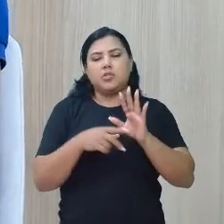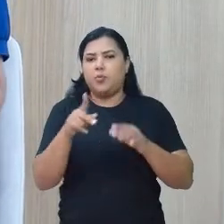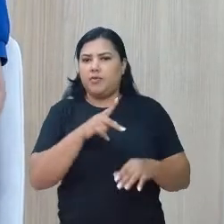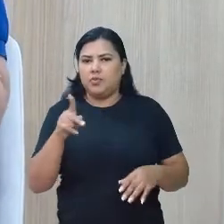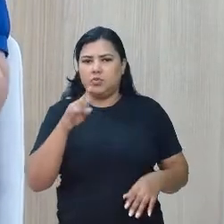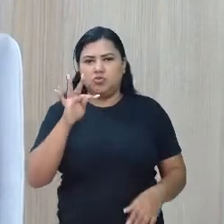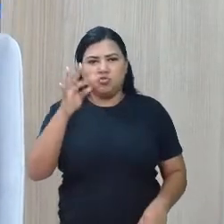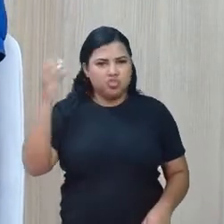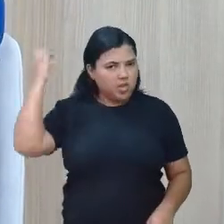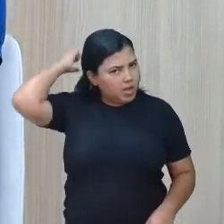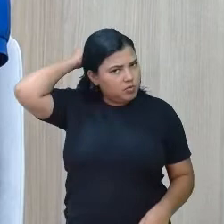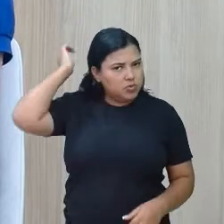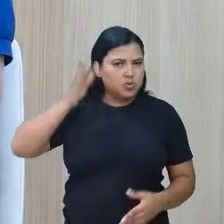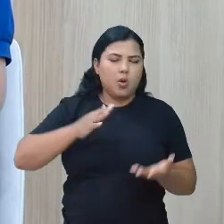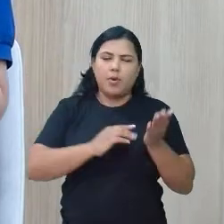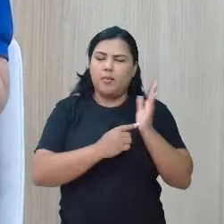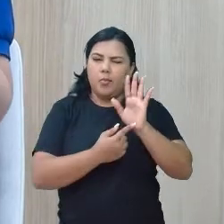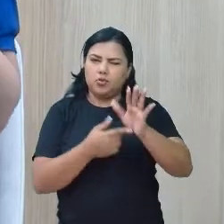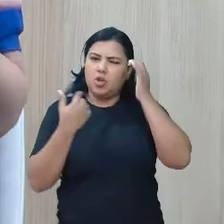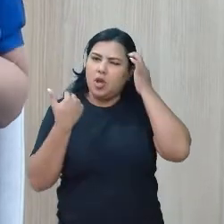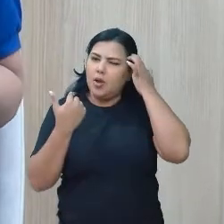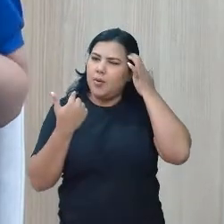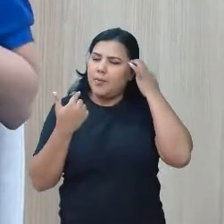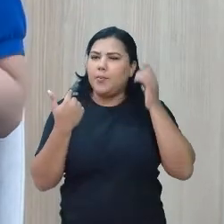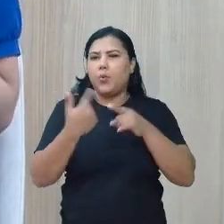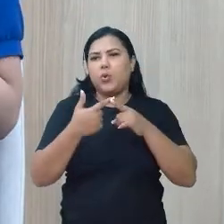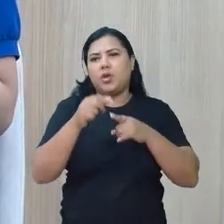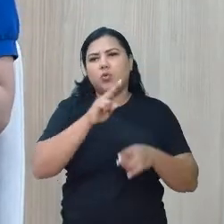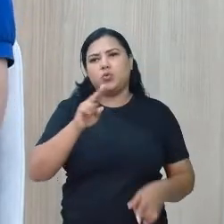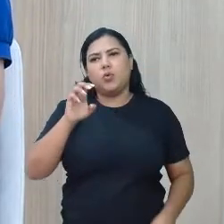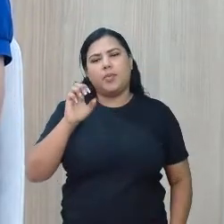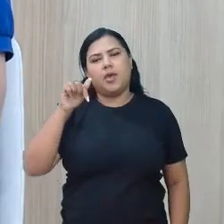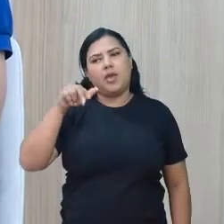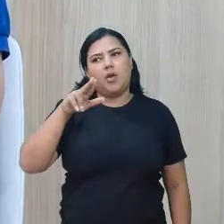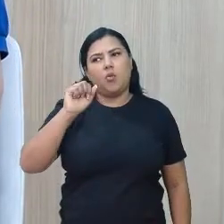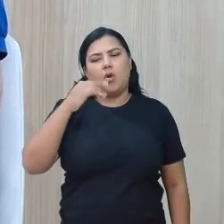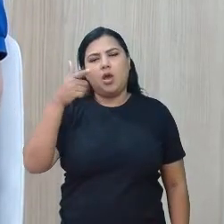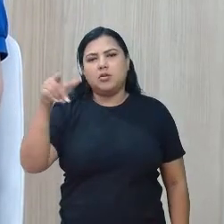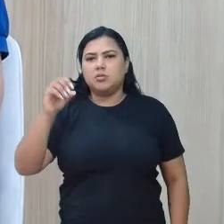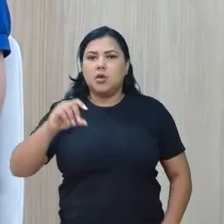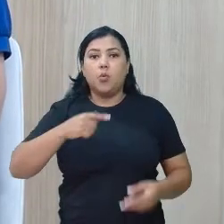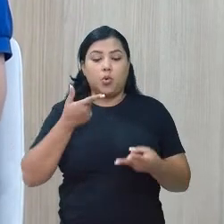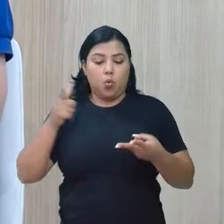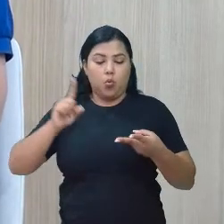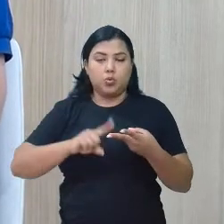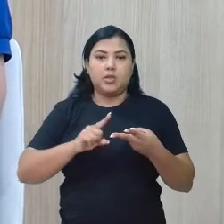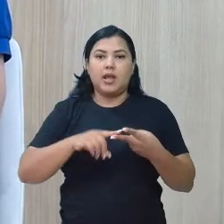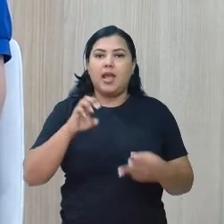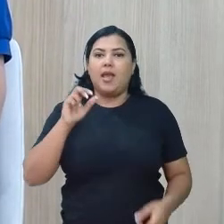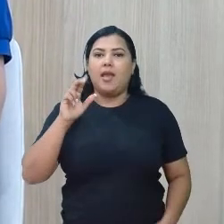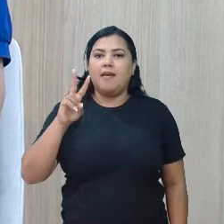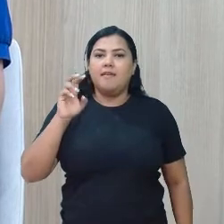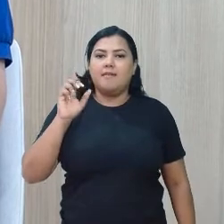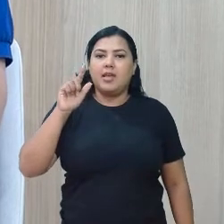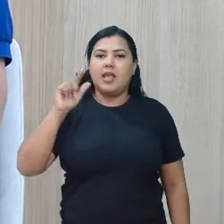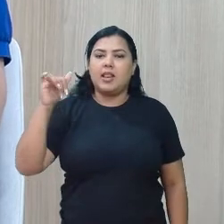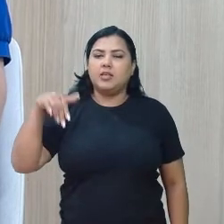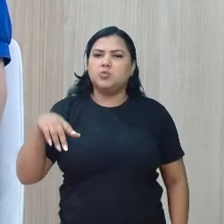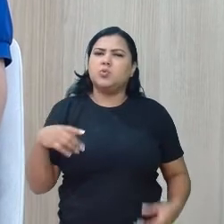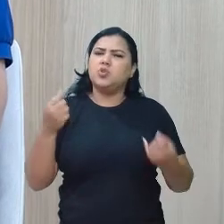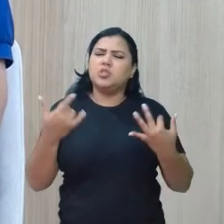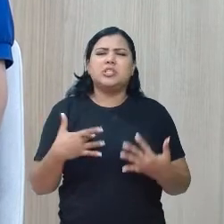Tiago já para ele dar uma ênfase maior, por que se chama a equação. E depois a Evelyn falando inicialmente que não